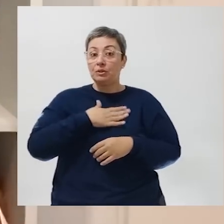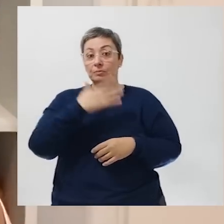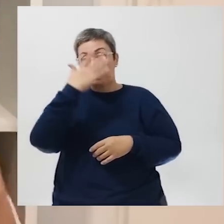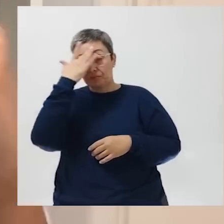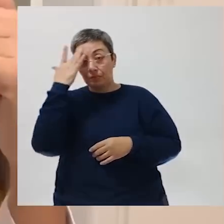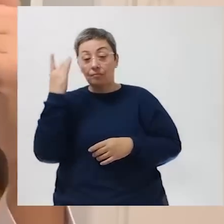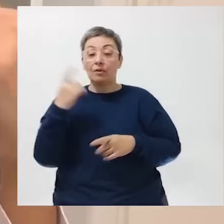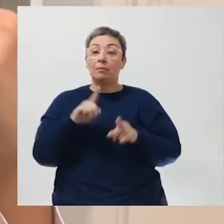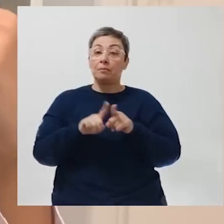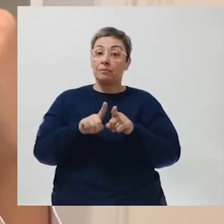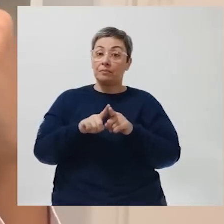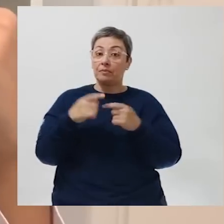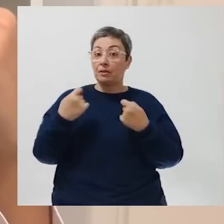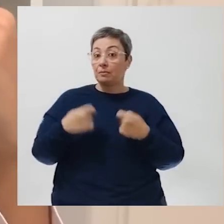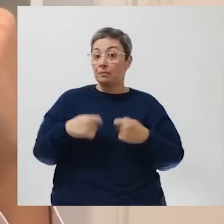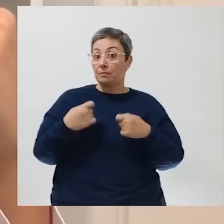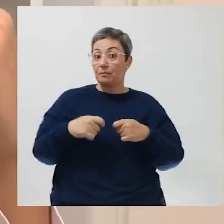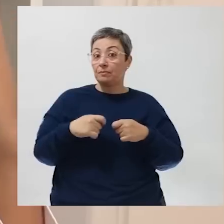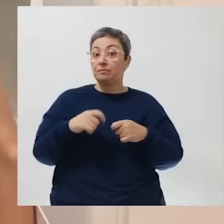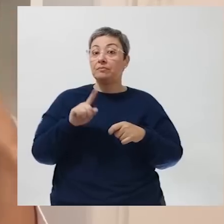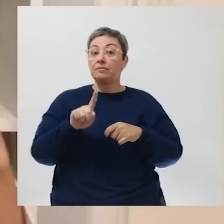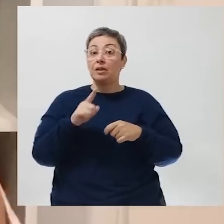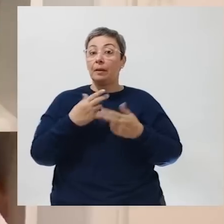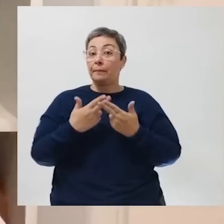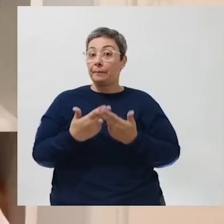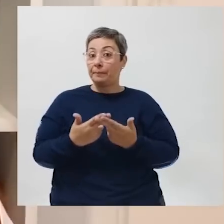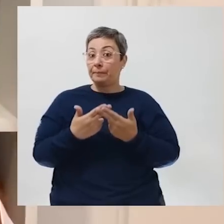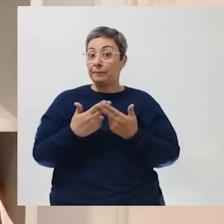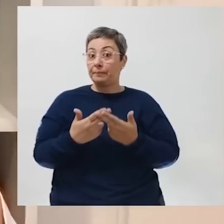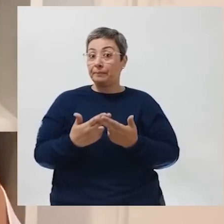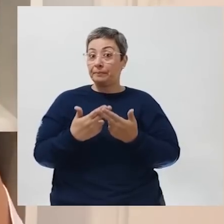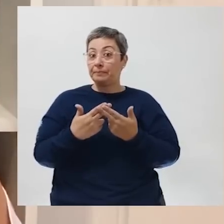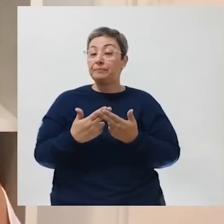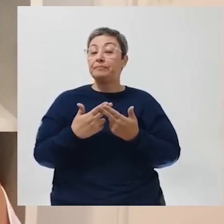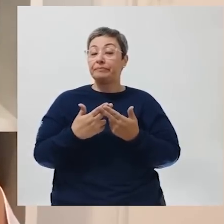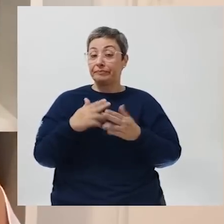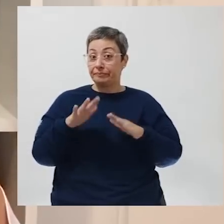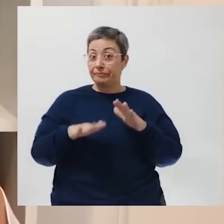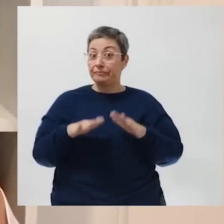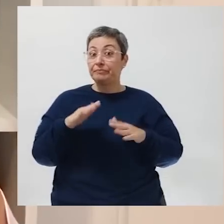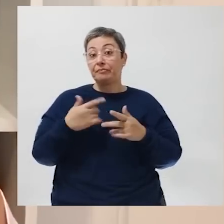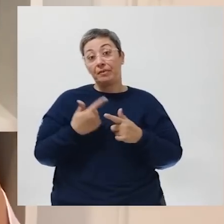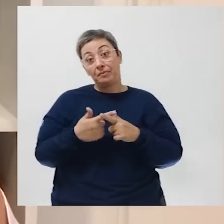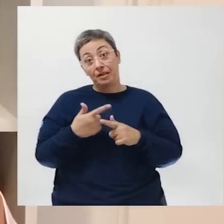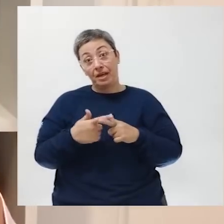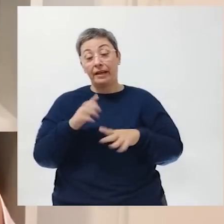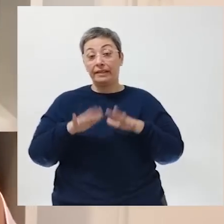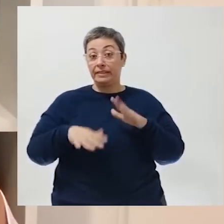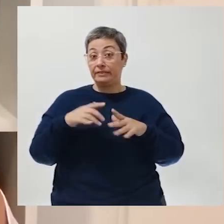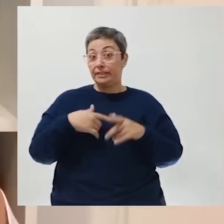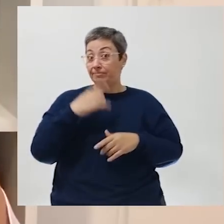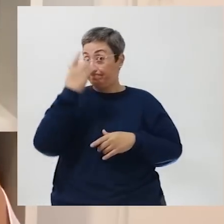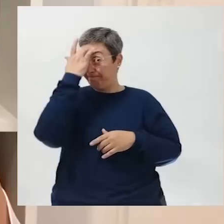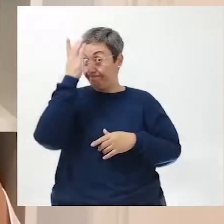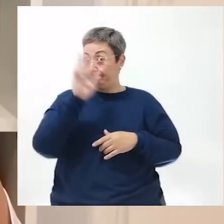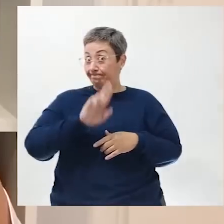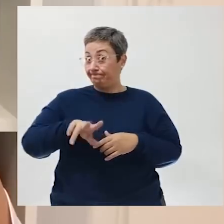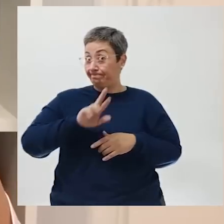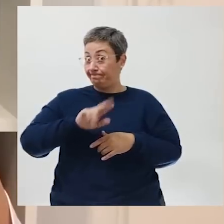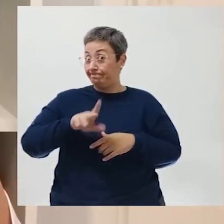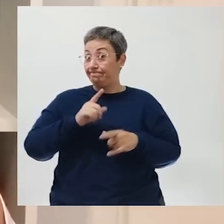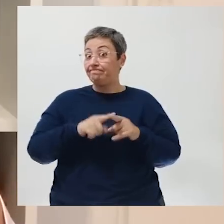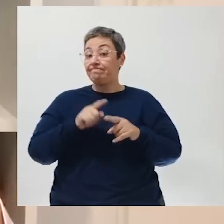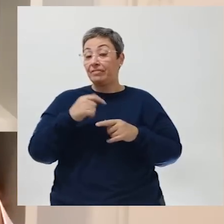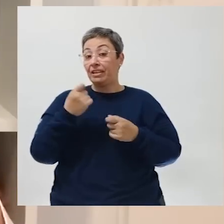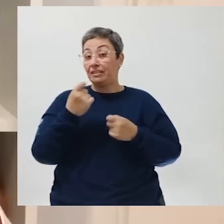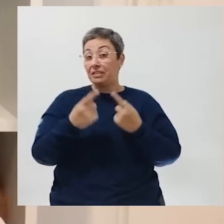de pessoas, você precisa ter paciência e muitas vezes, porque às vezes não é fácil, sabia?